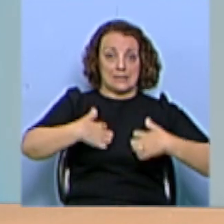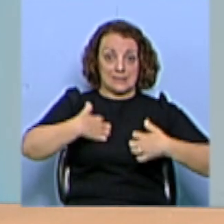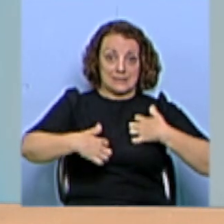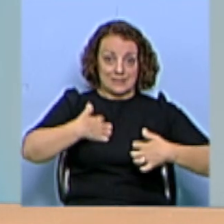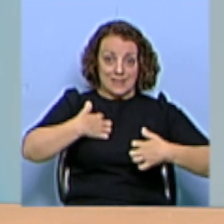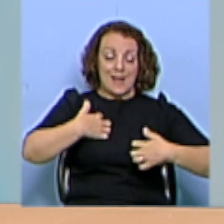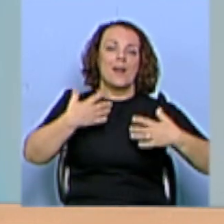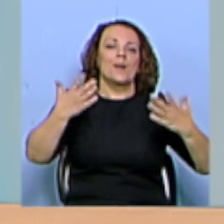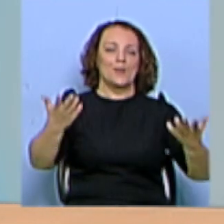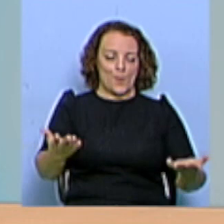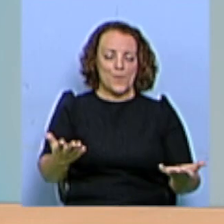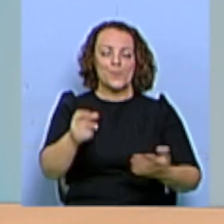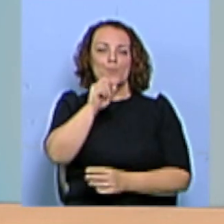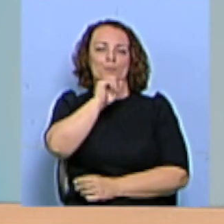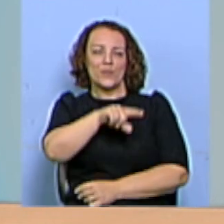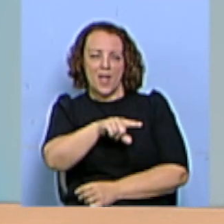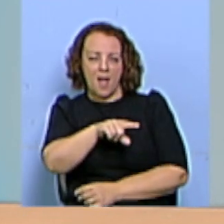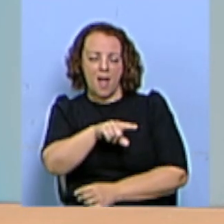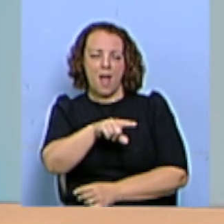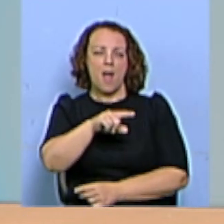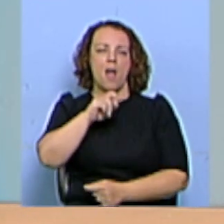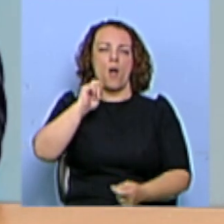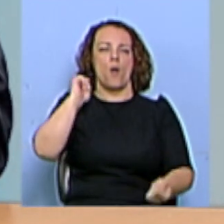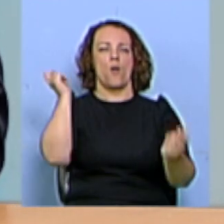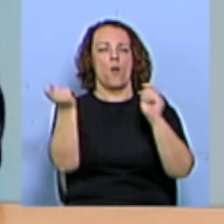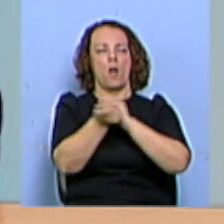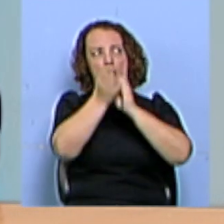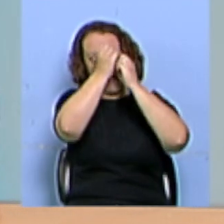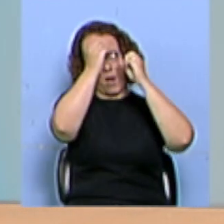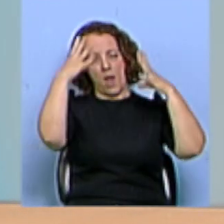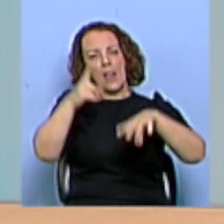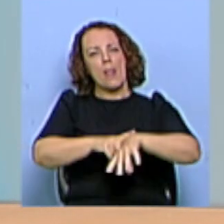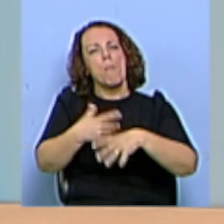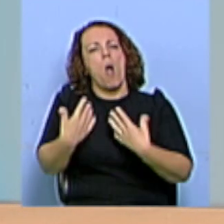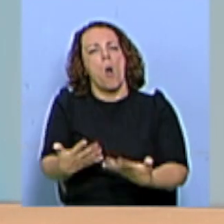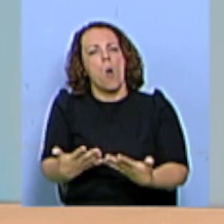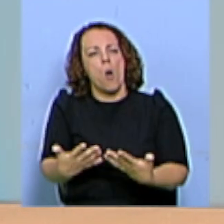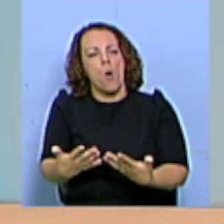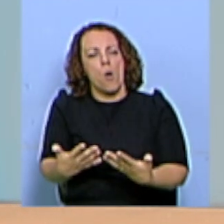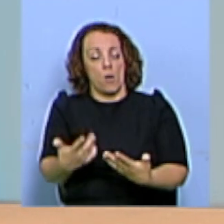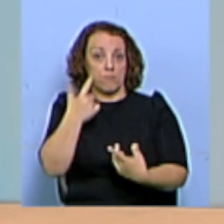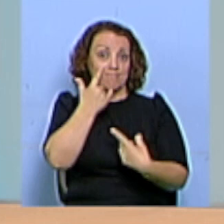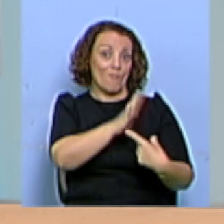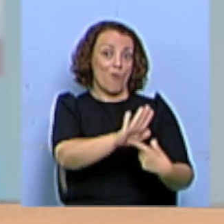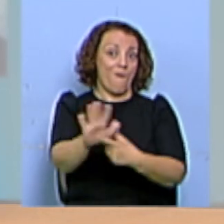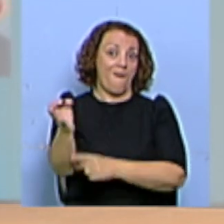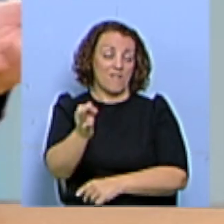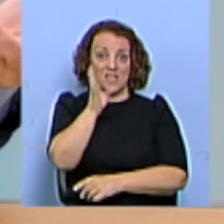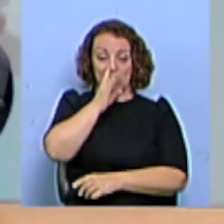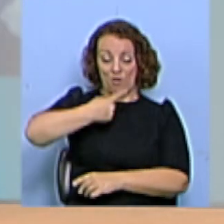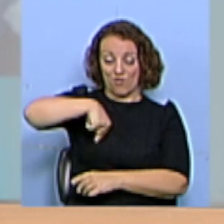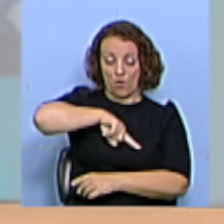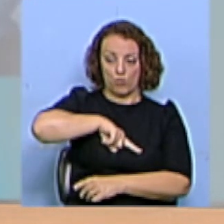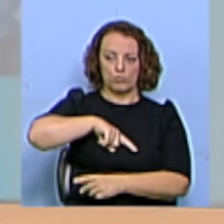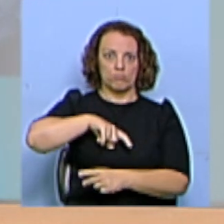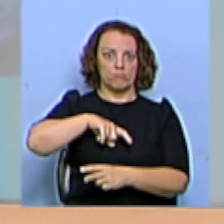podemos fazer uma conversão para o tempo de hoje para mostrar, e se nós continuamos a ter um